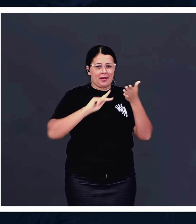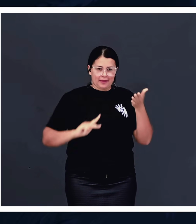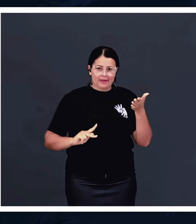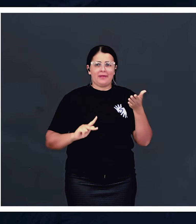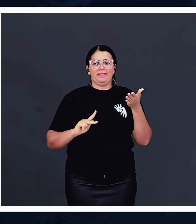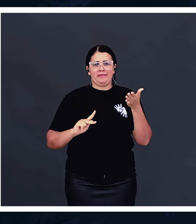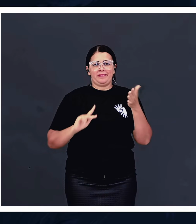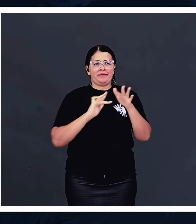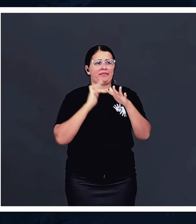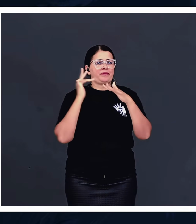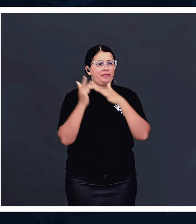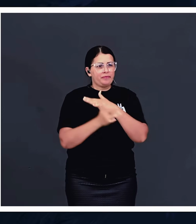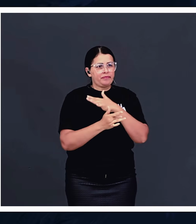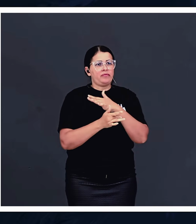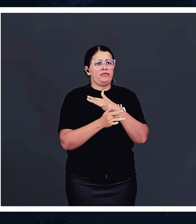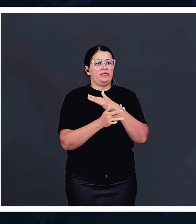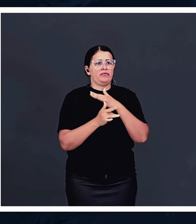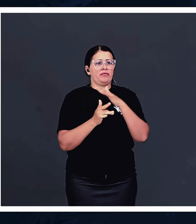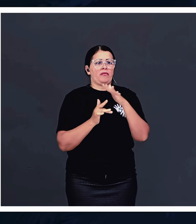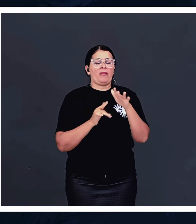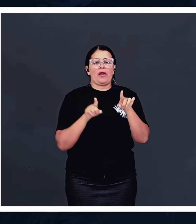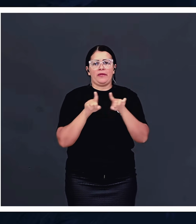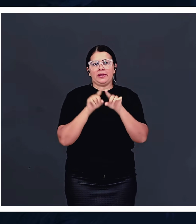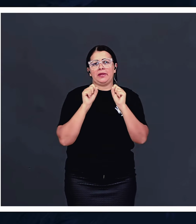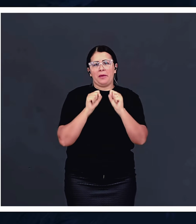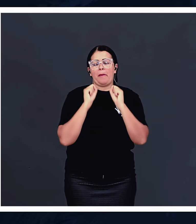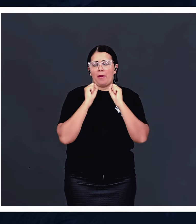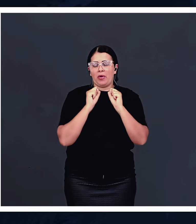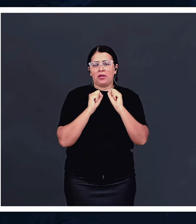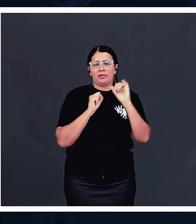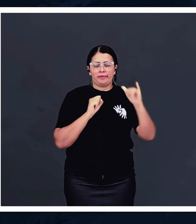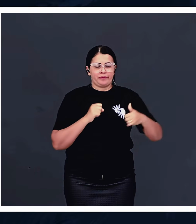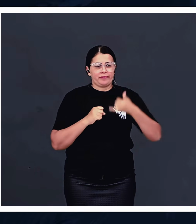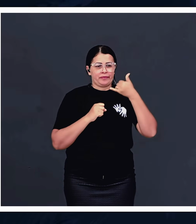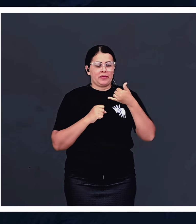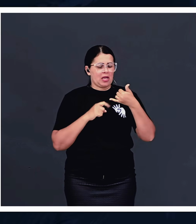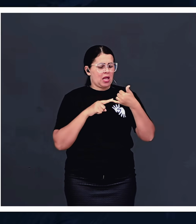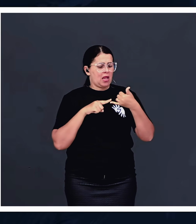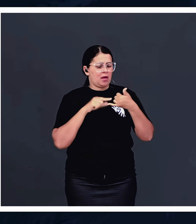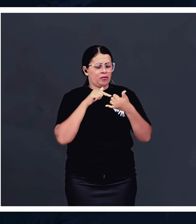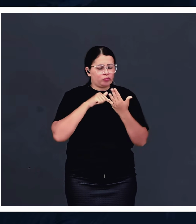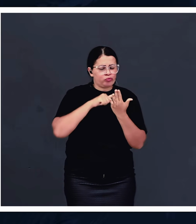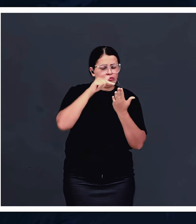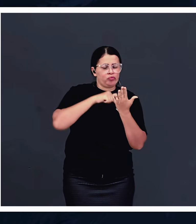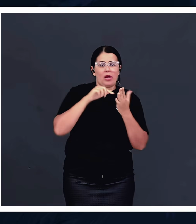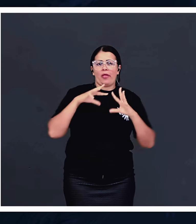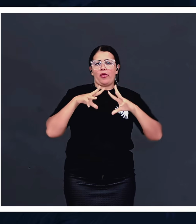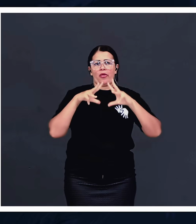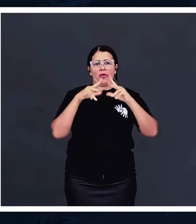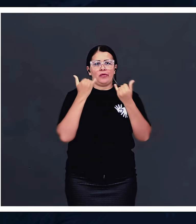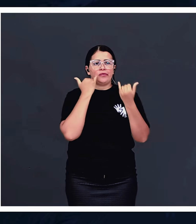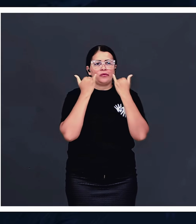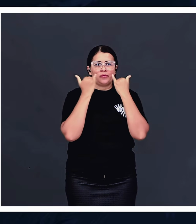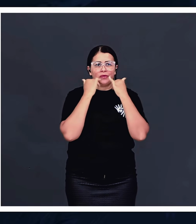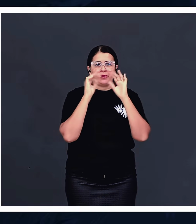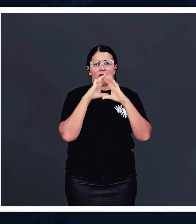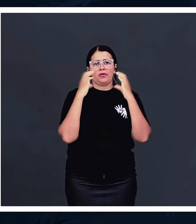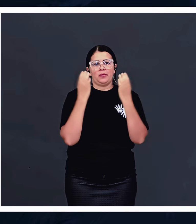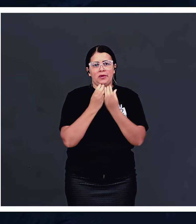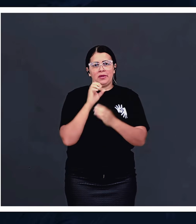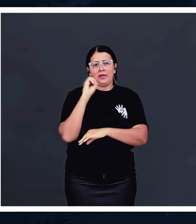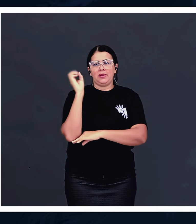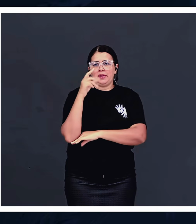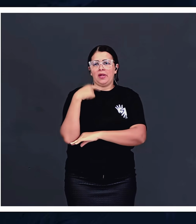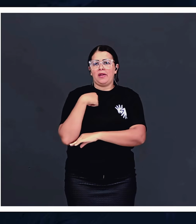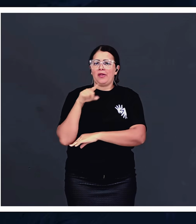nossas redes sociais. Então, você pode apontar o seu celular para ir e ter todas as informações da comunidade, tá bom? E nós